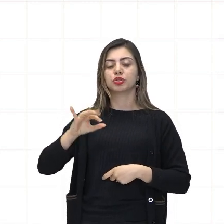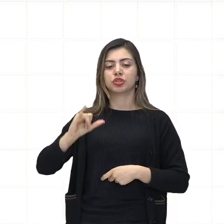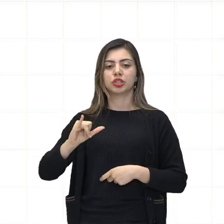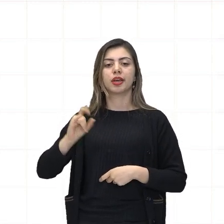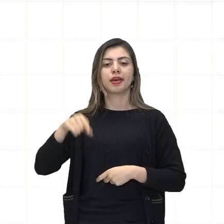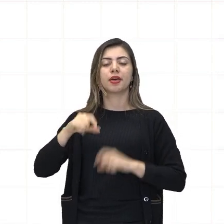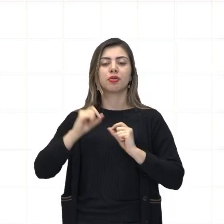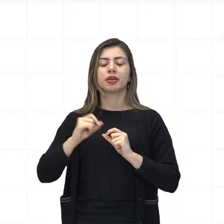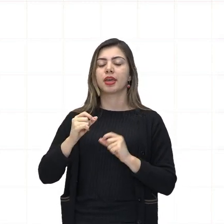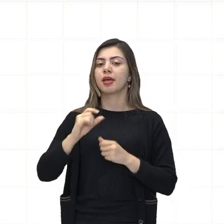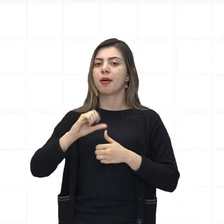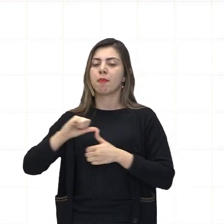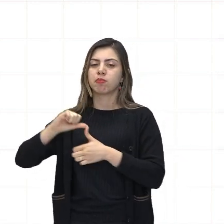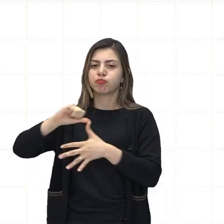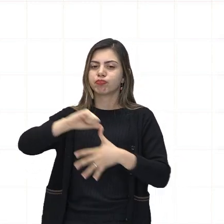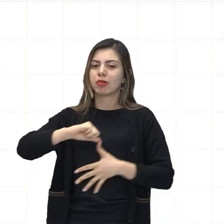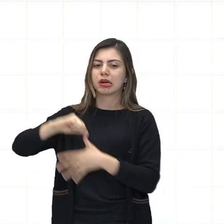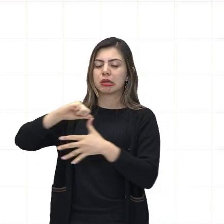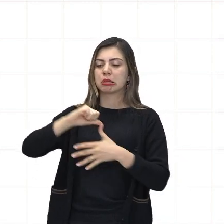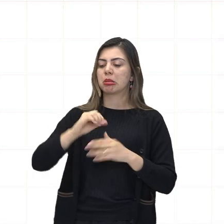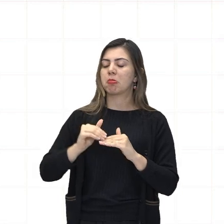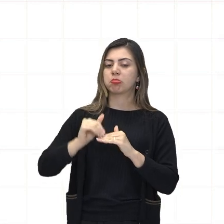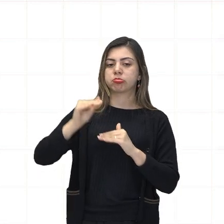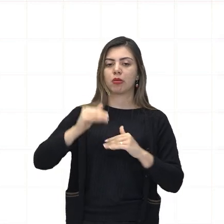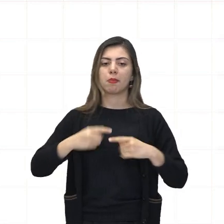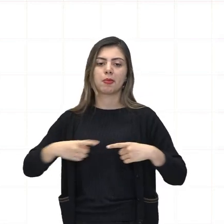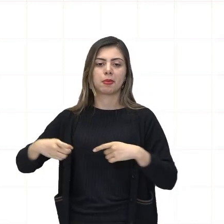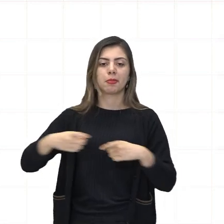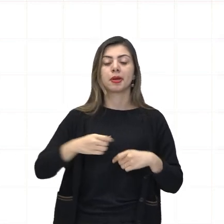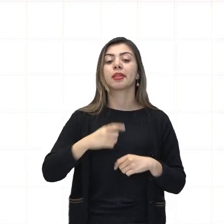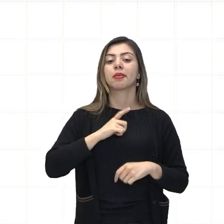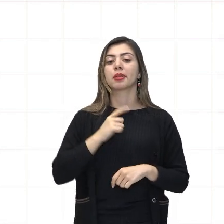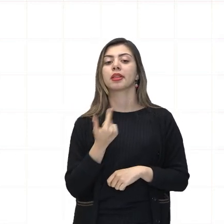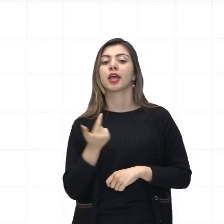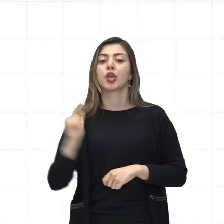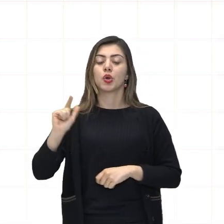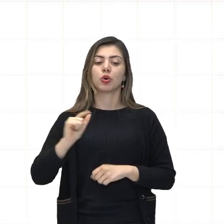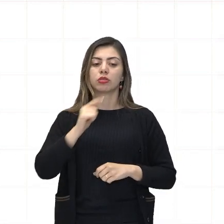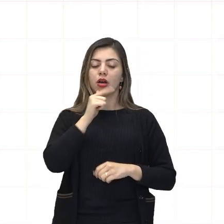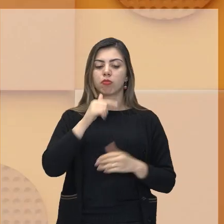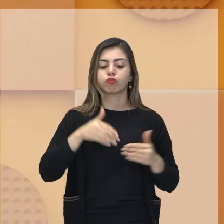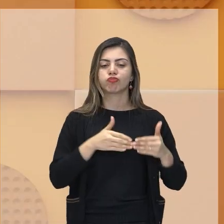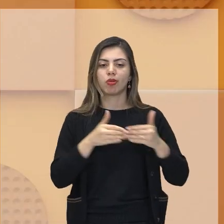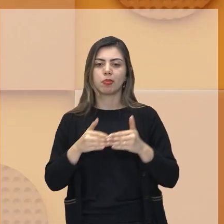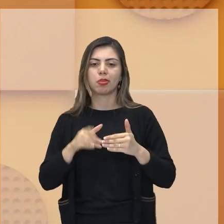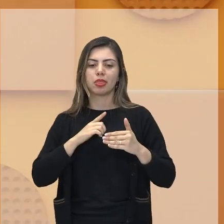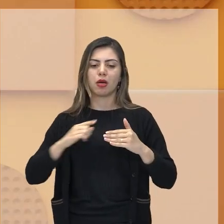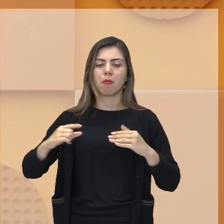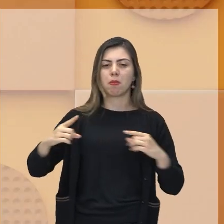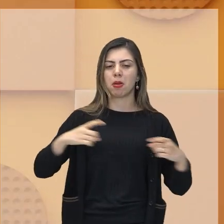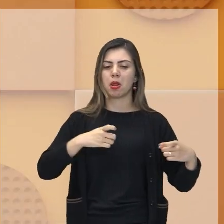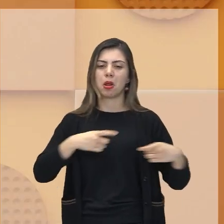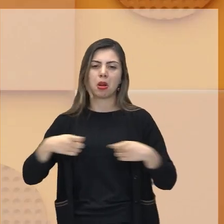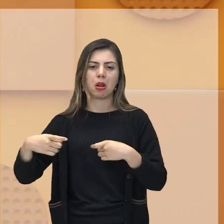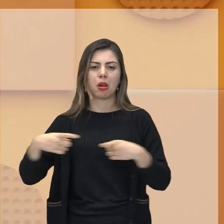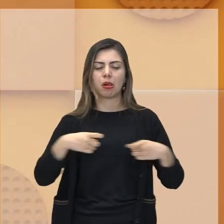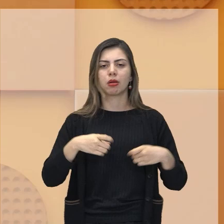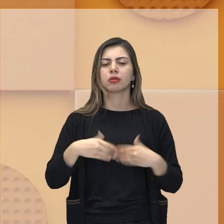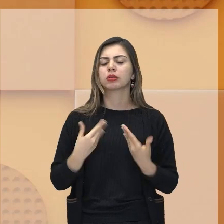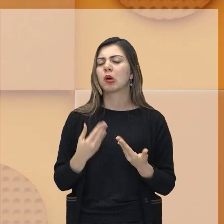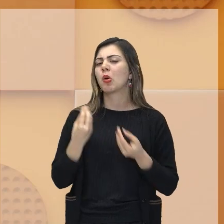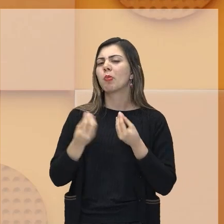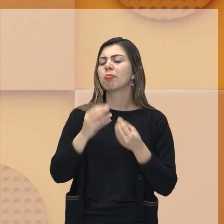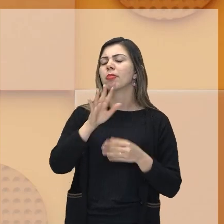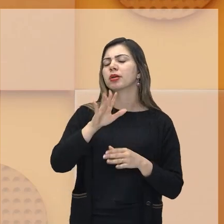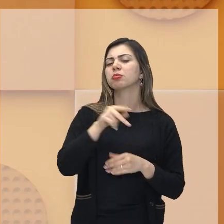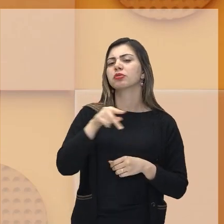Sul até então, e outra batalha bem emblemática é a Batalha Naval do Riachuelo. Professor, como é que se deu início a esse